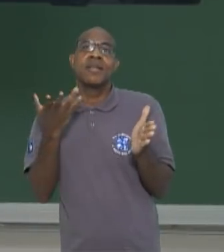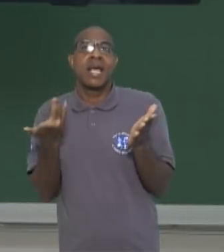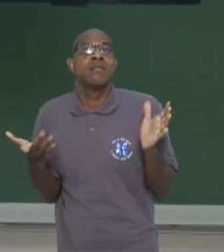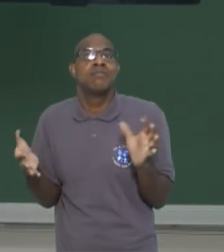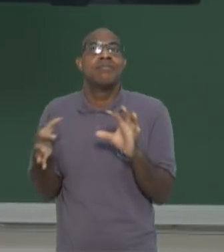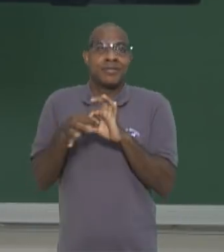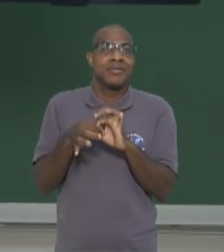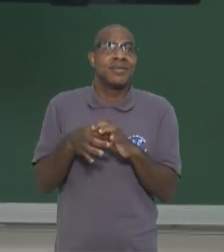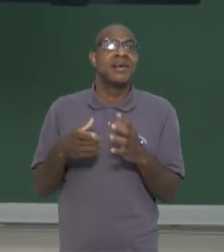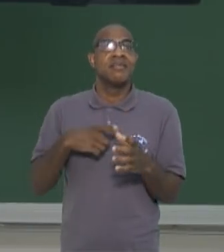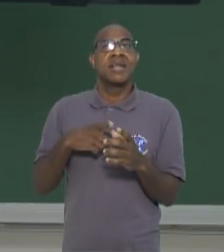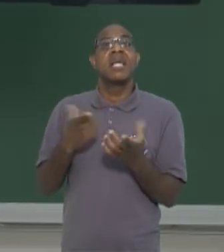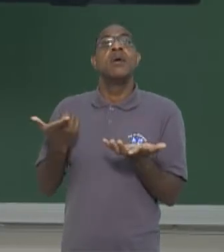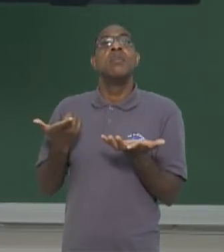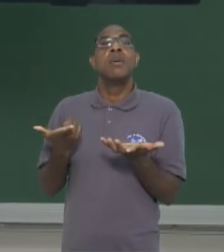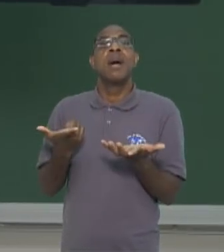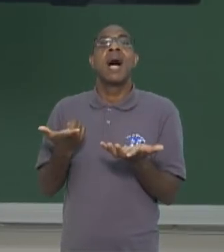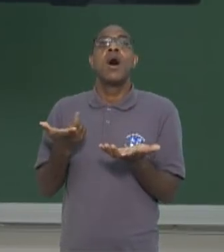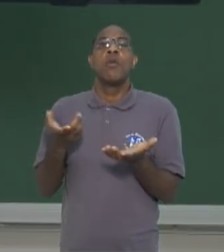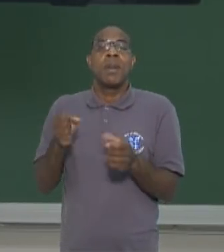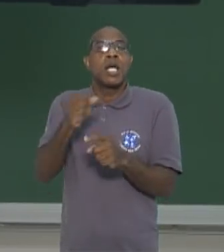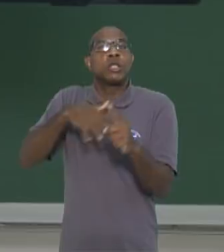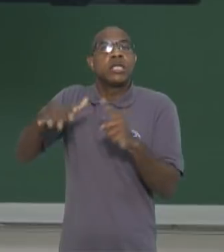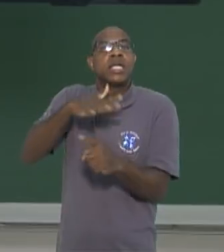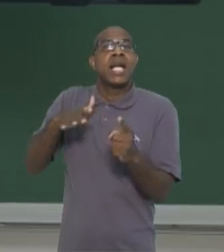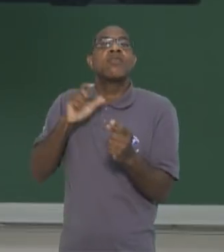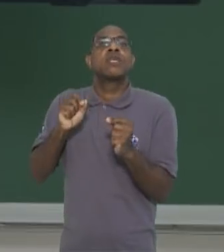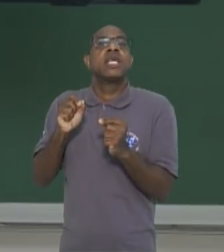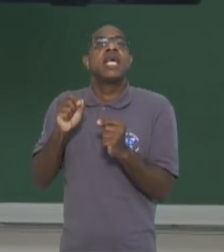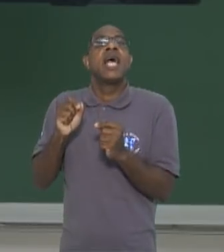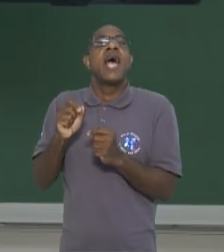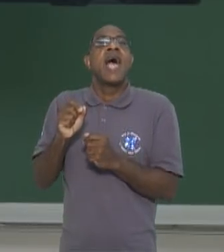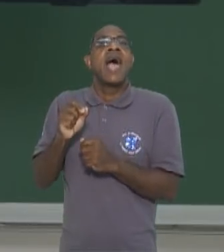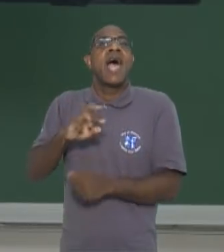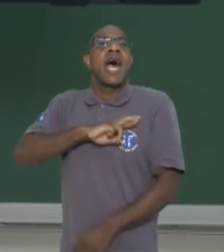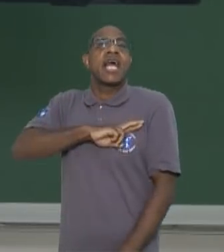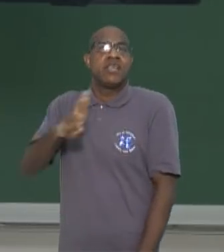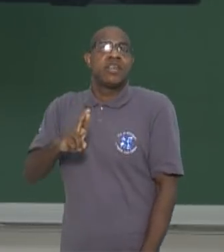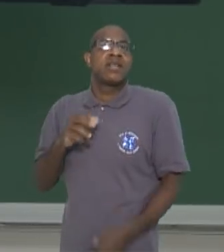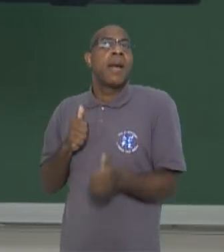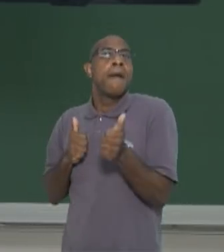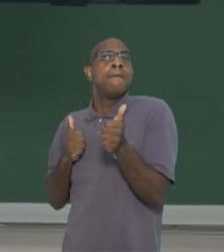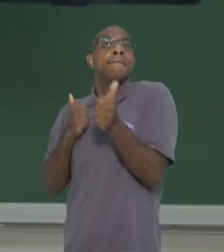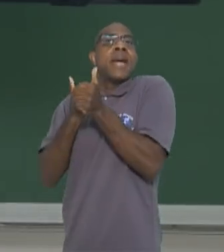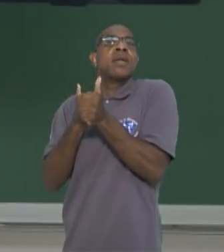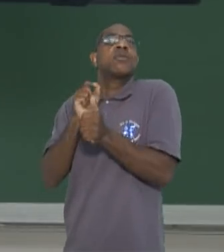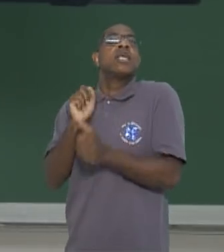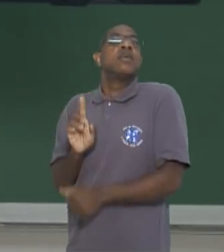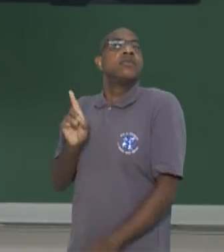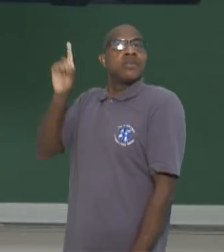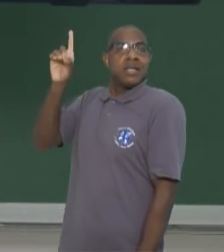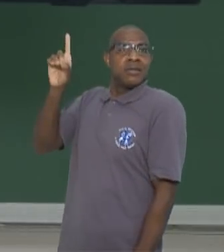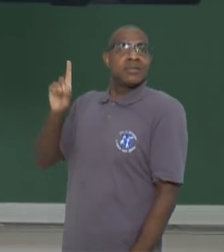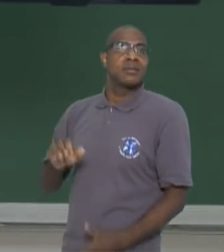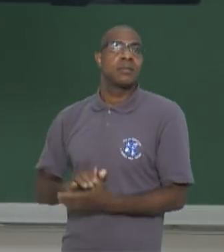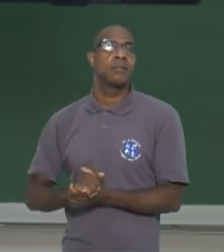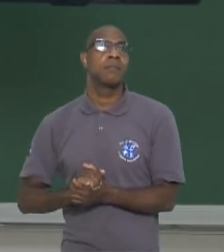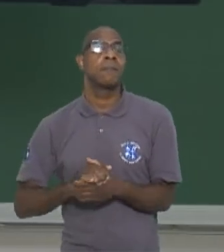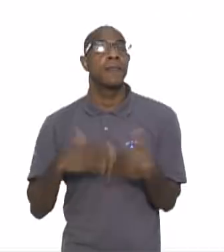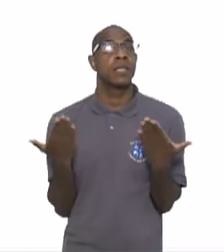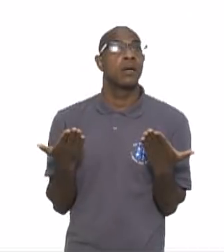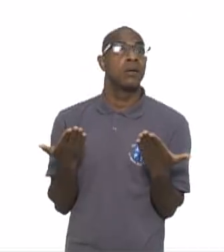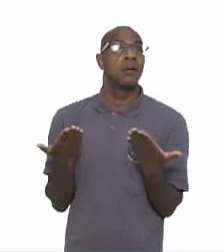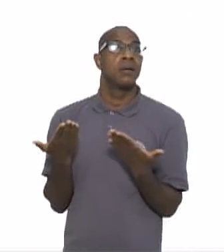sim, muito religiosa, muito próxima de Deus, muito teocêntrica. Tá? Aqui,